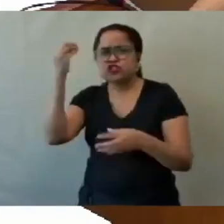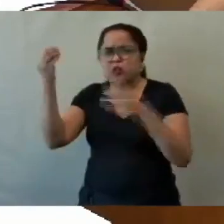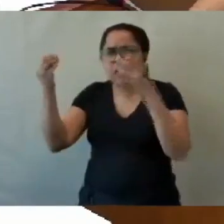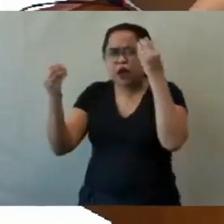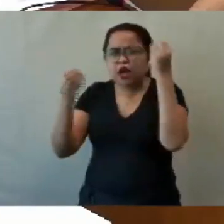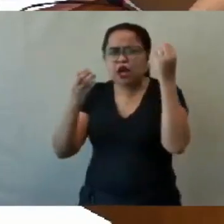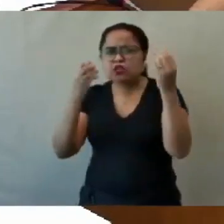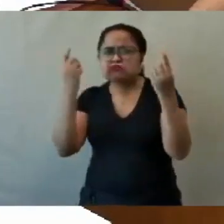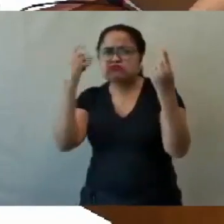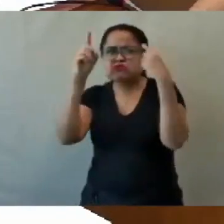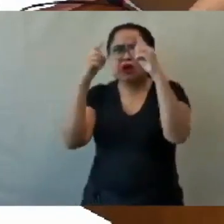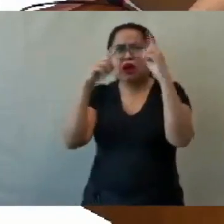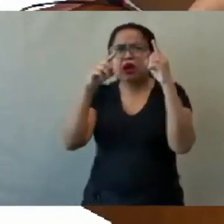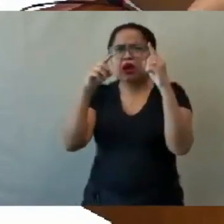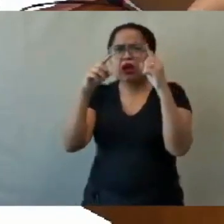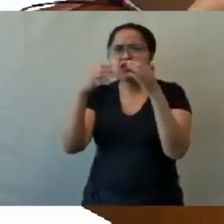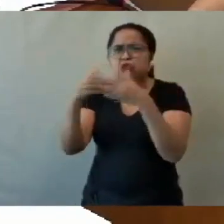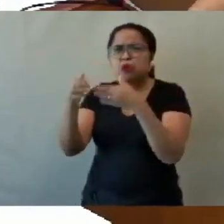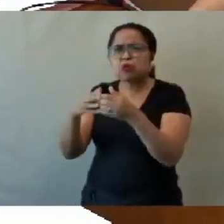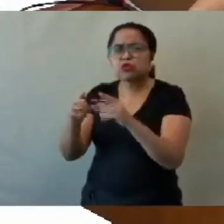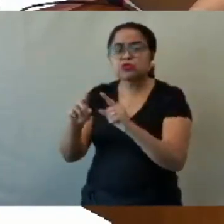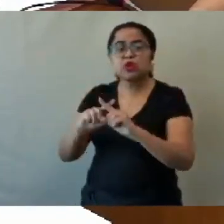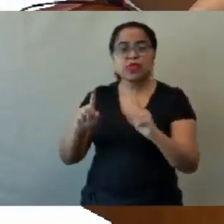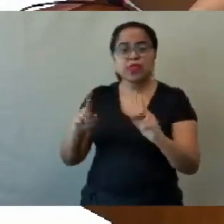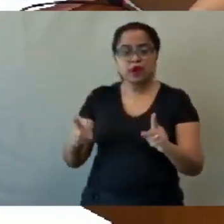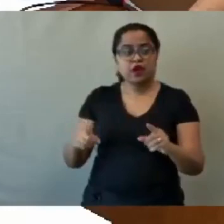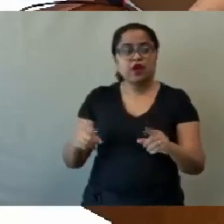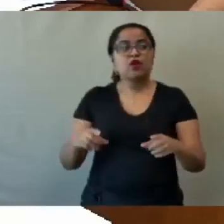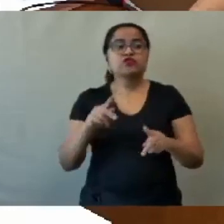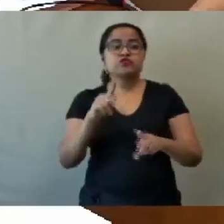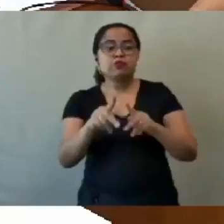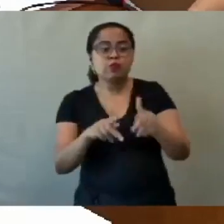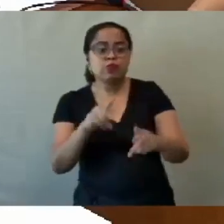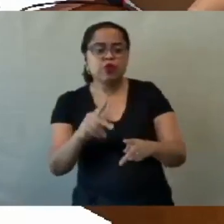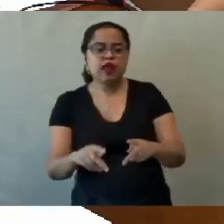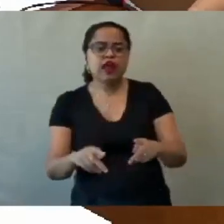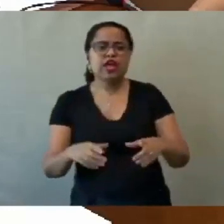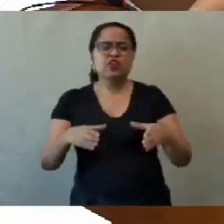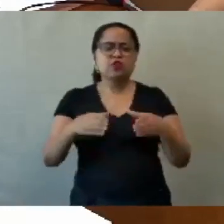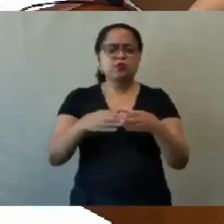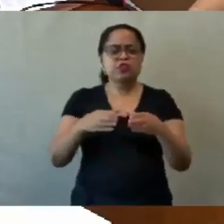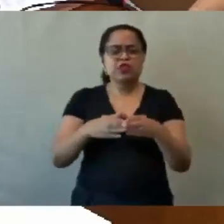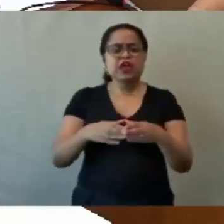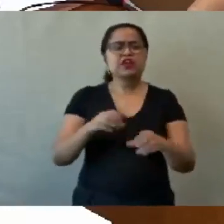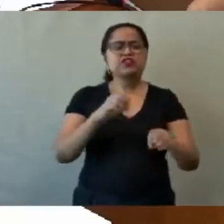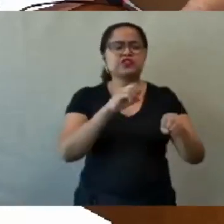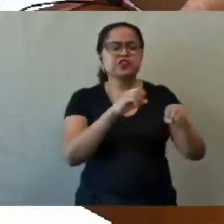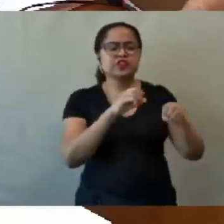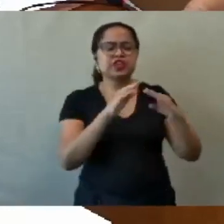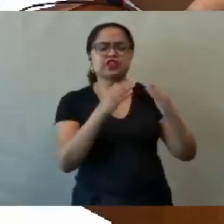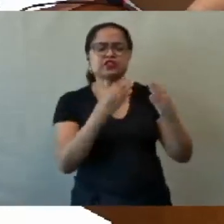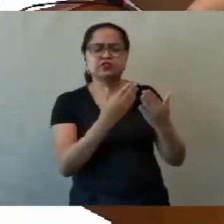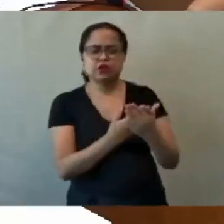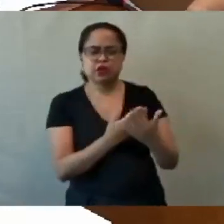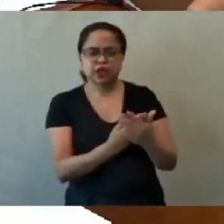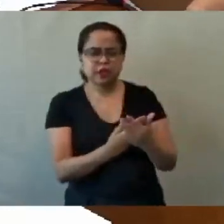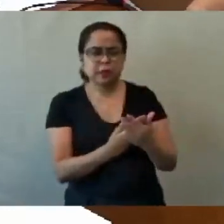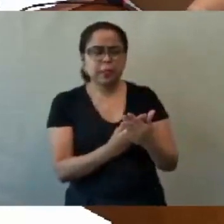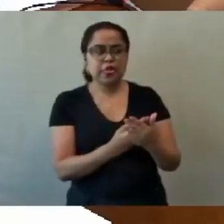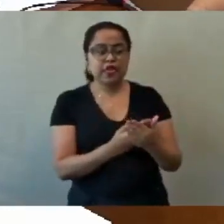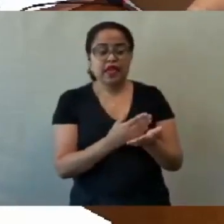com participação popular de toda a comunidade escolar. E, a partir desse material, né,